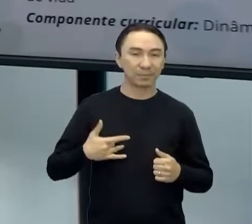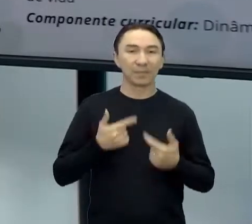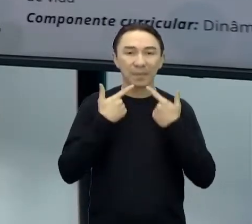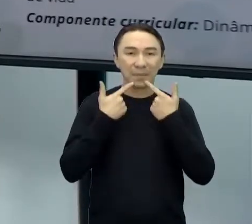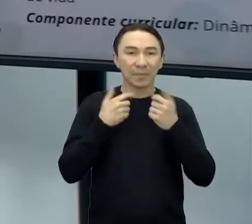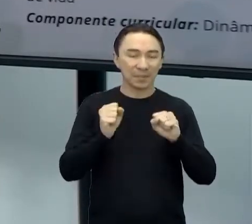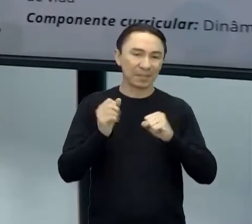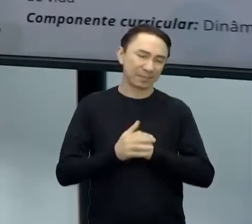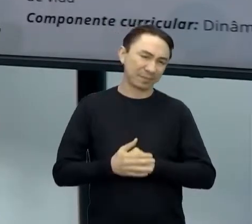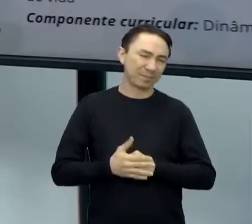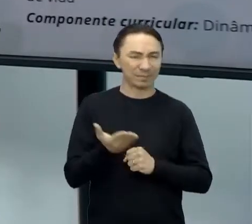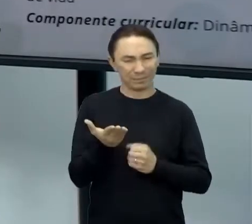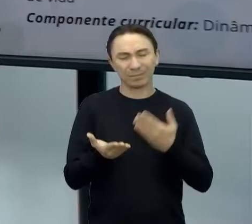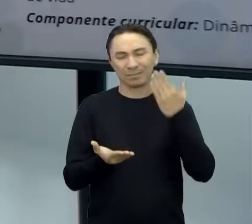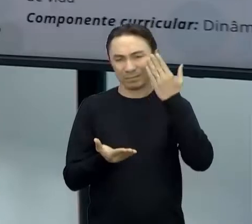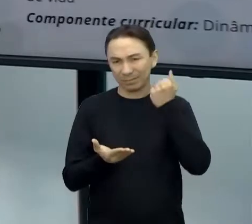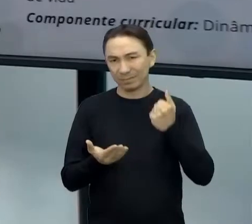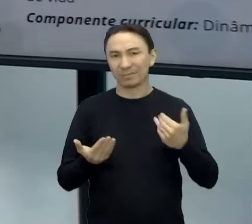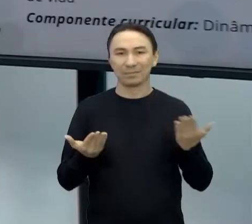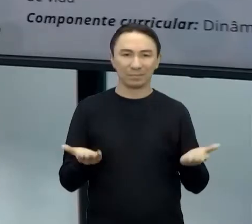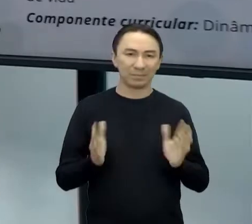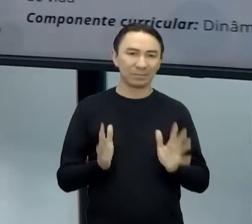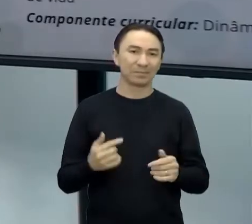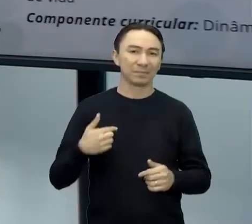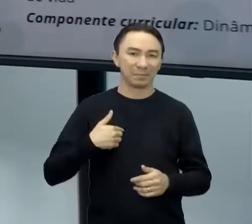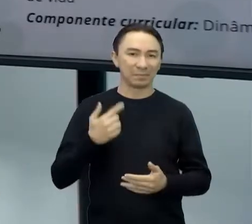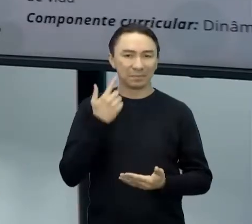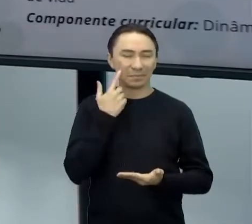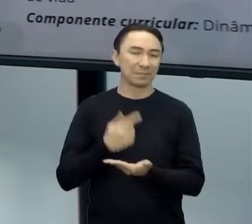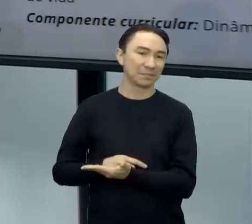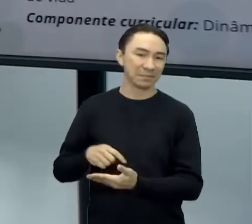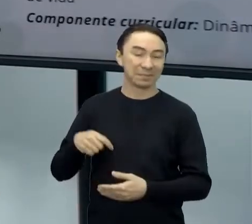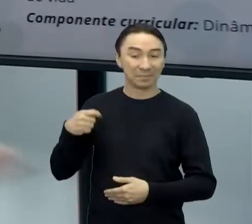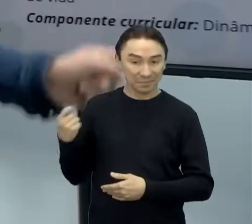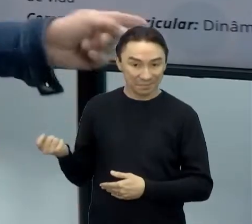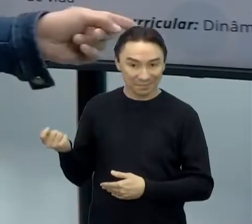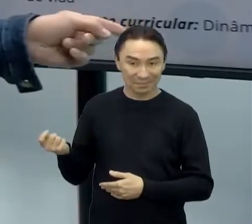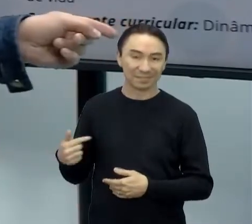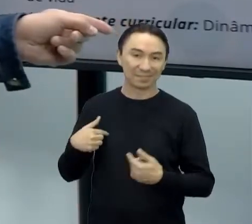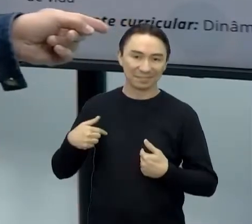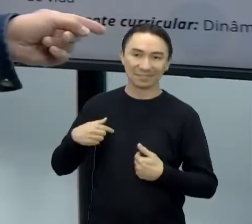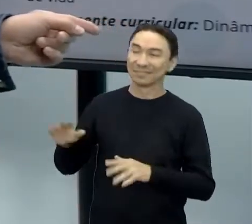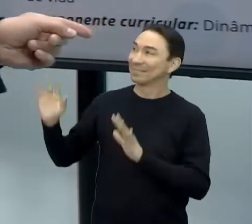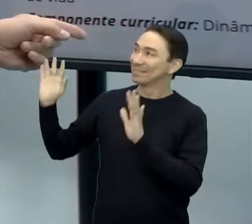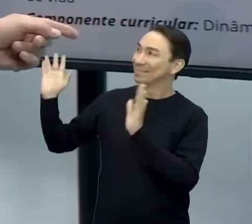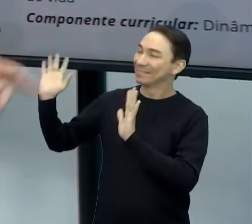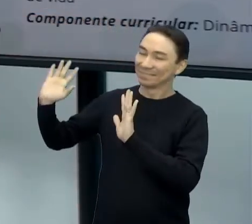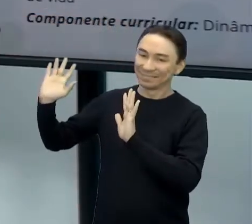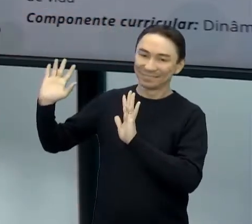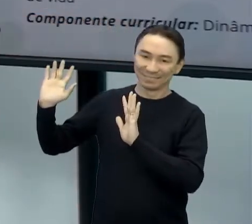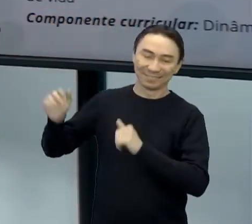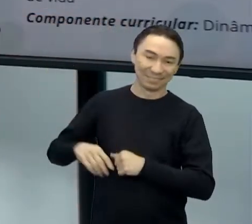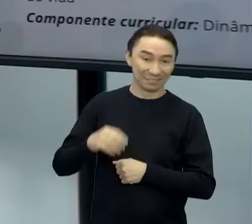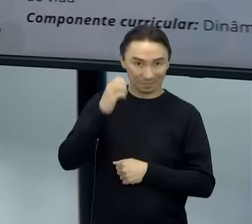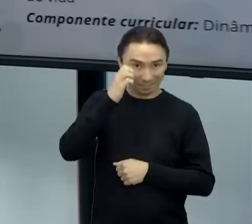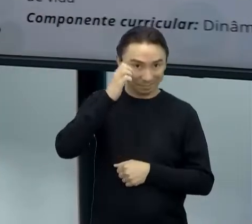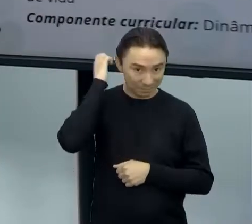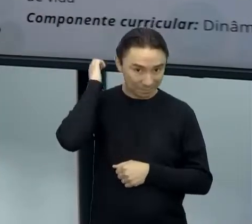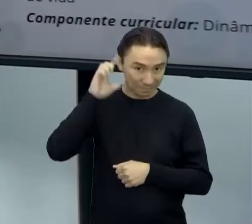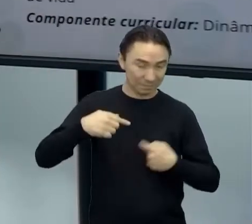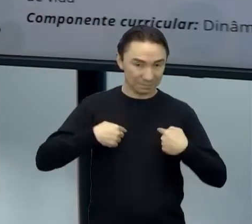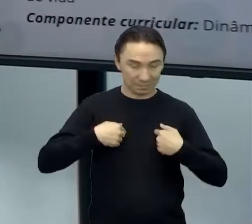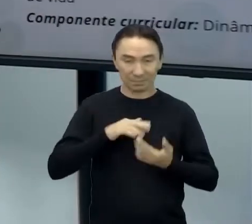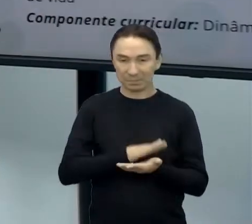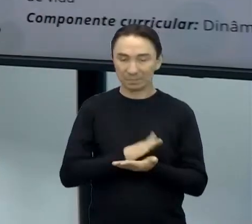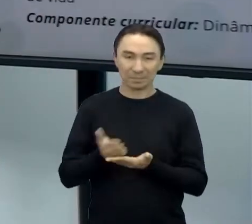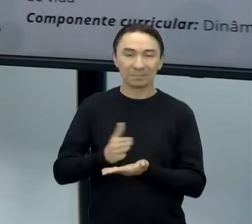sabe, aqui o professor Magno está com você. Ali nós temos o Helder, é isso? O Helder está ali, vai ajudar a gente aí